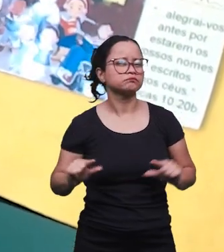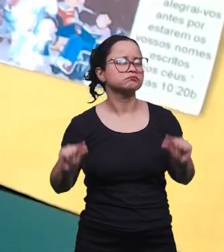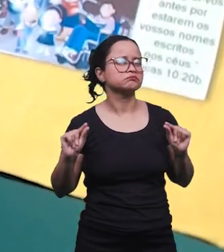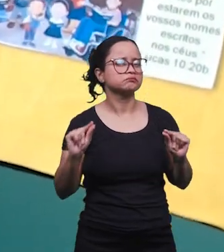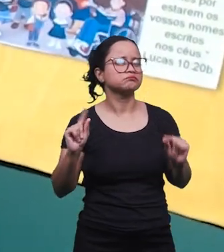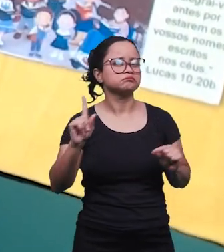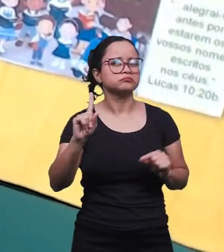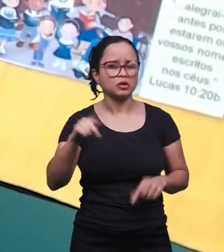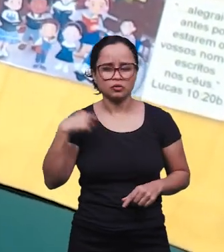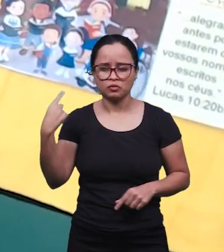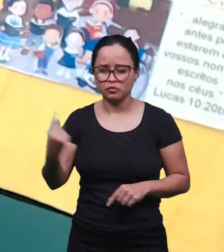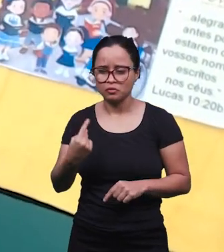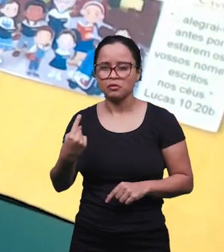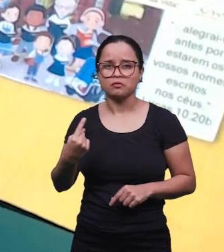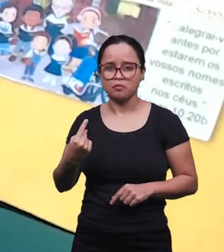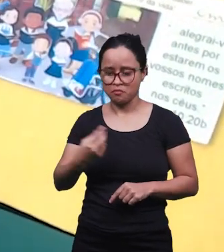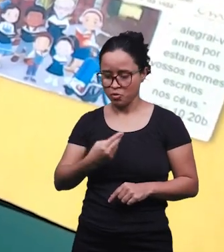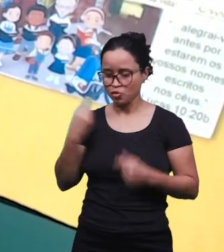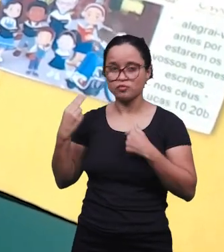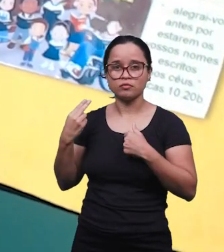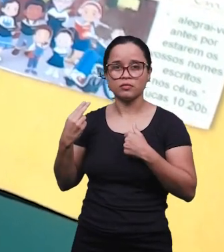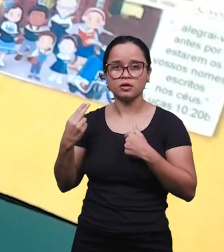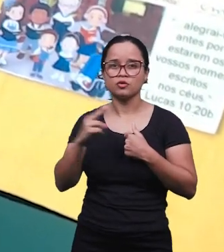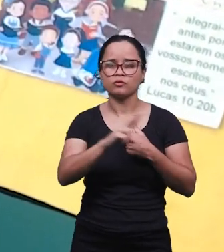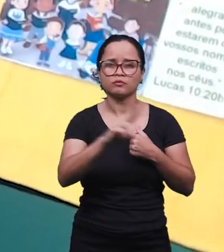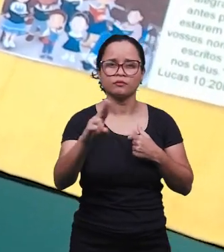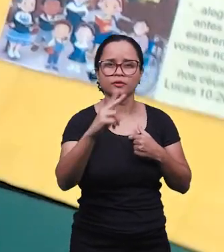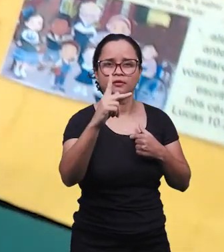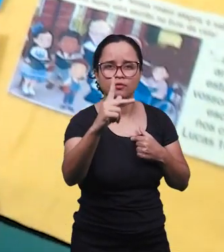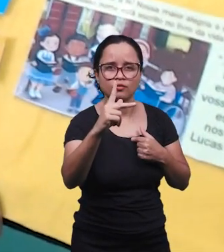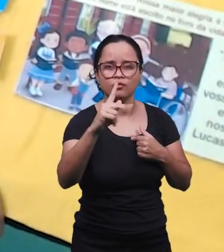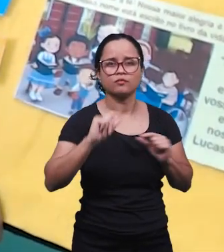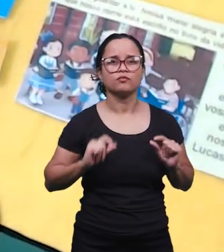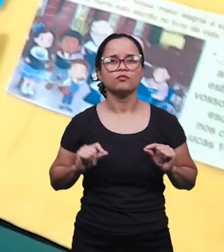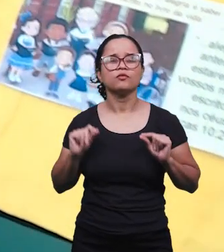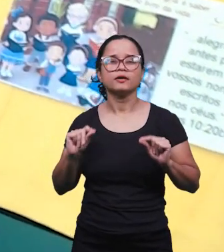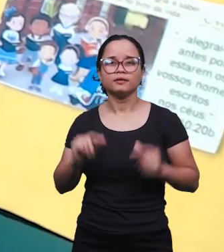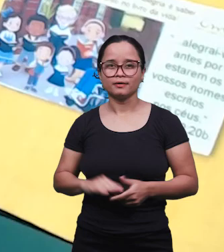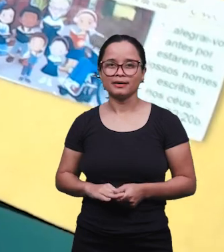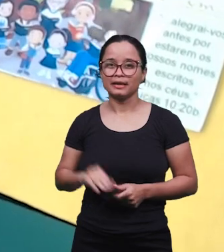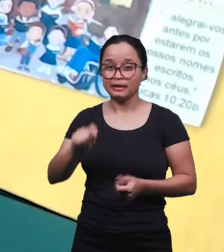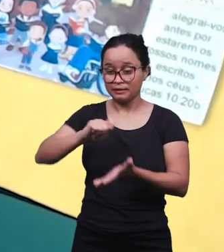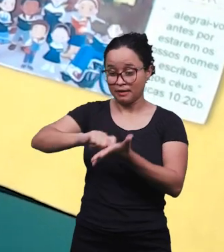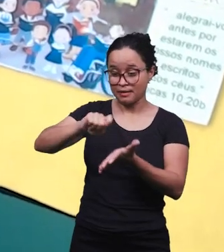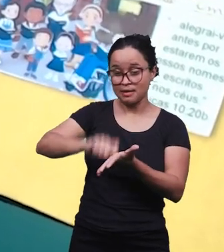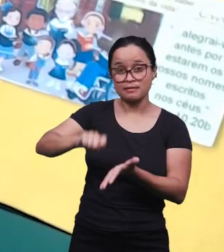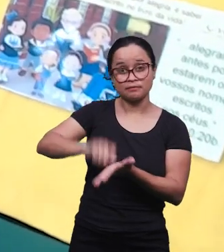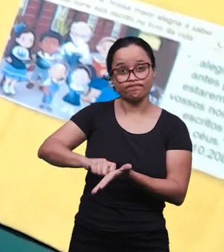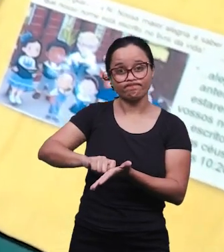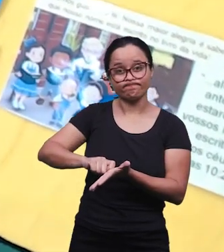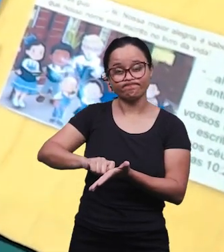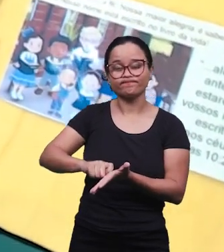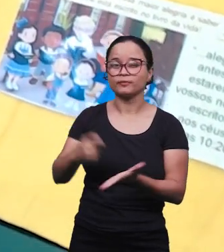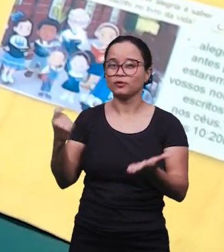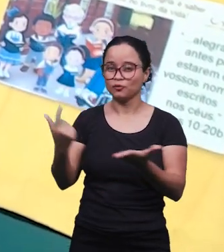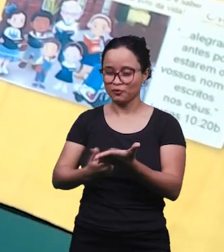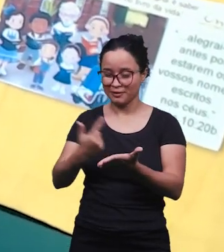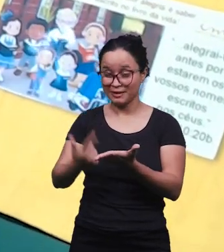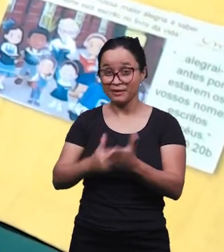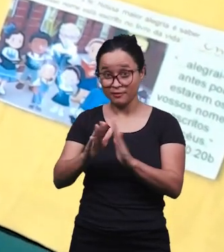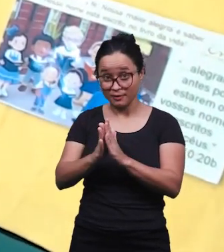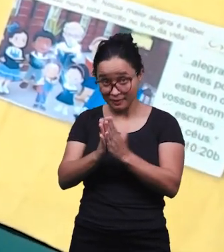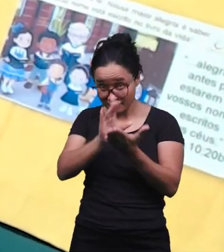quê? Saber que os nossos nomes, o meu nome, o seu nome, está escrito no livro da